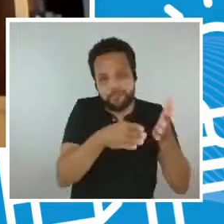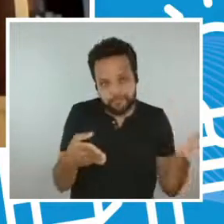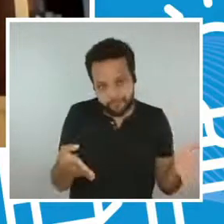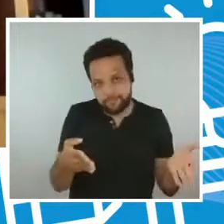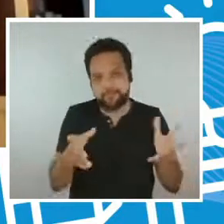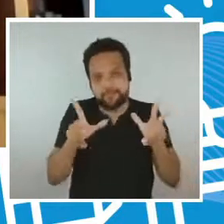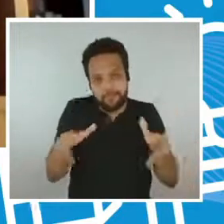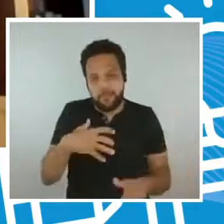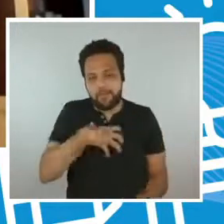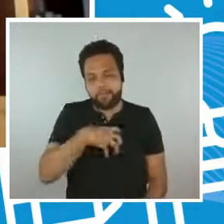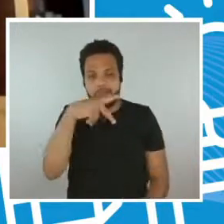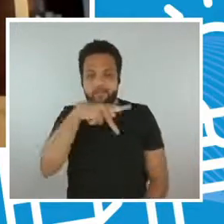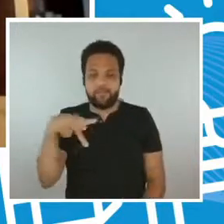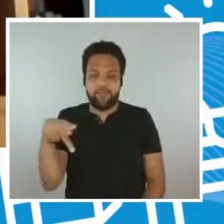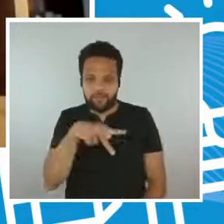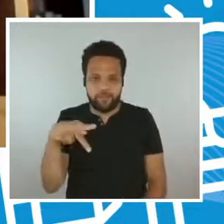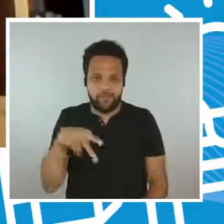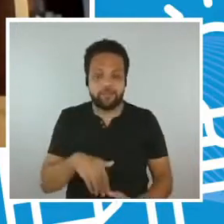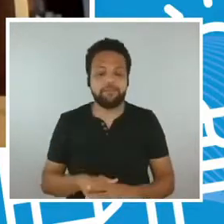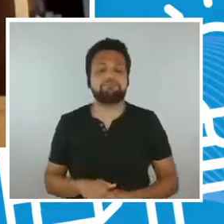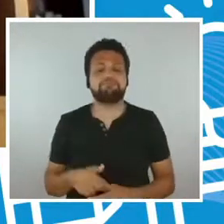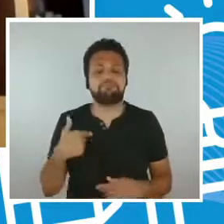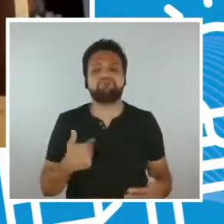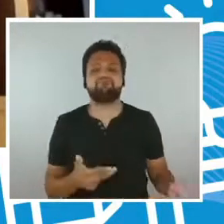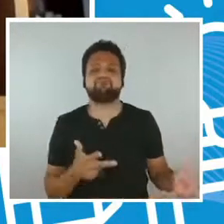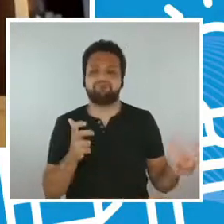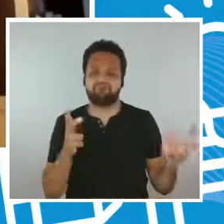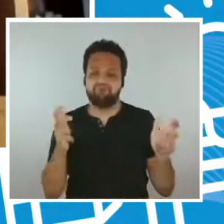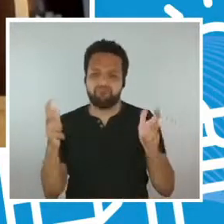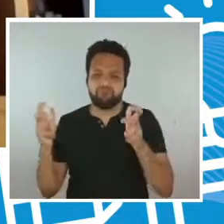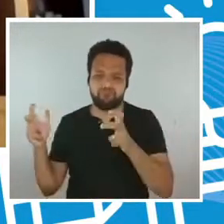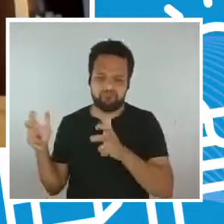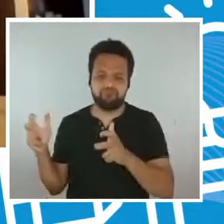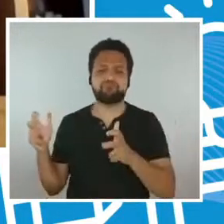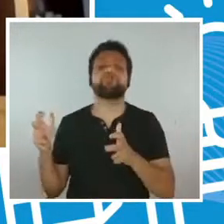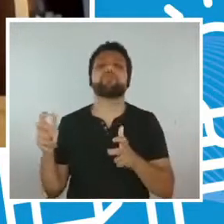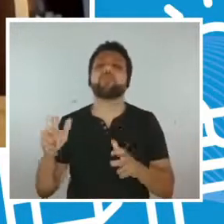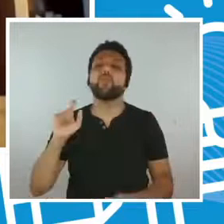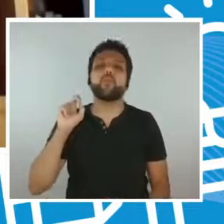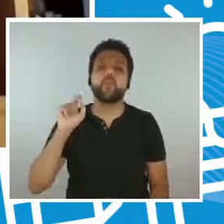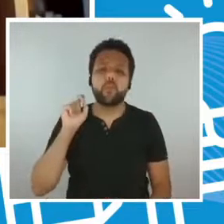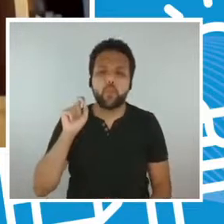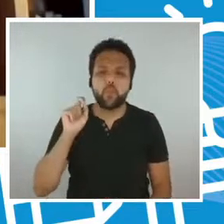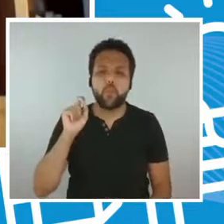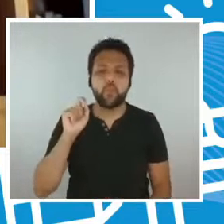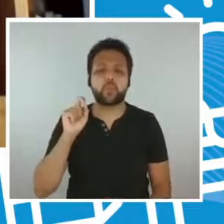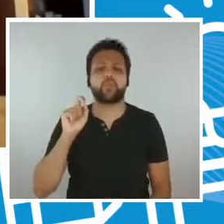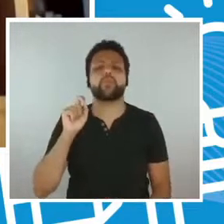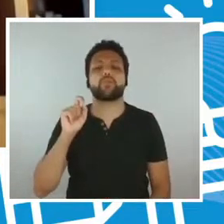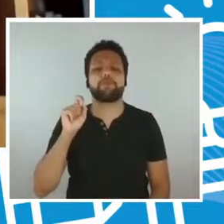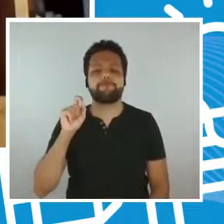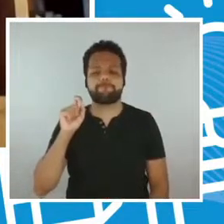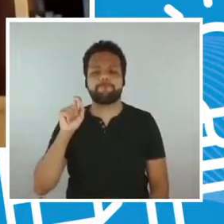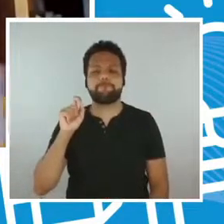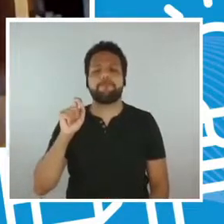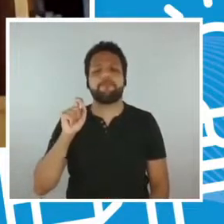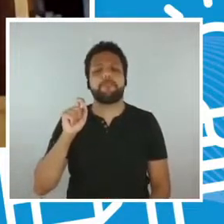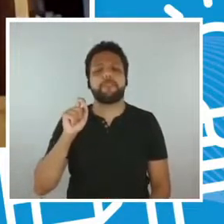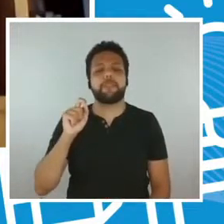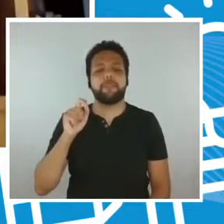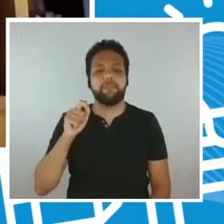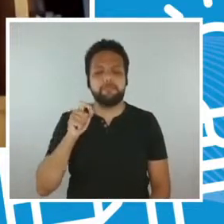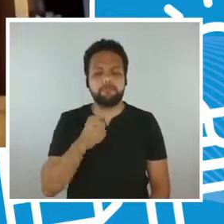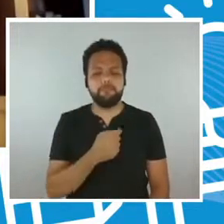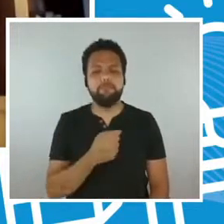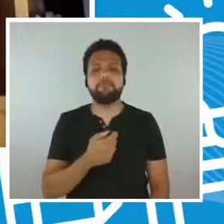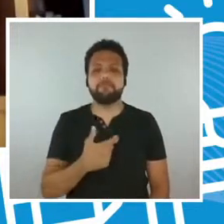ensinar. Eu tenho visto que presença pedagógica é uma coisa muito importante, e ela pode